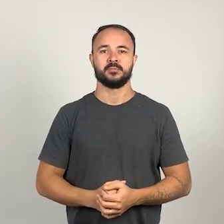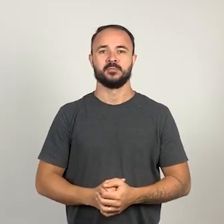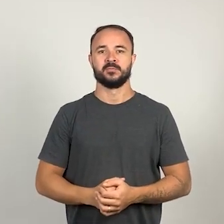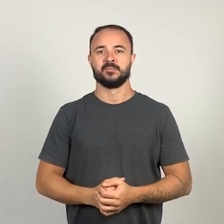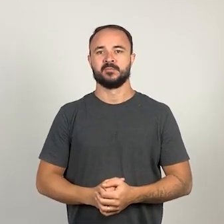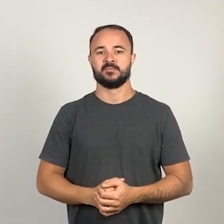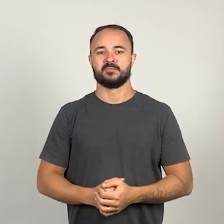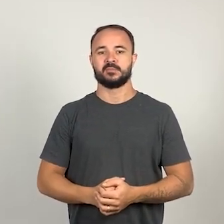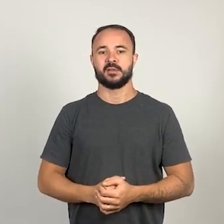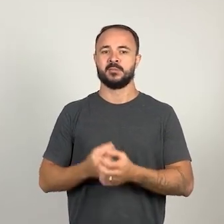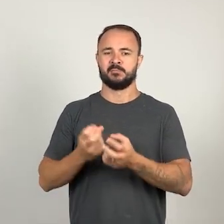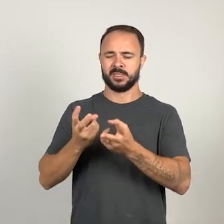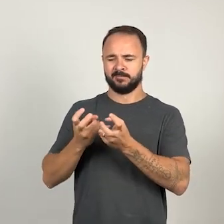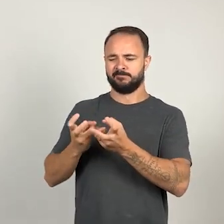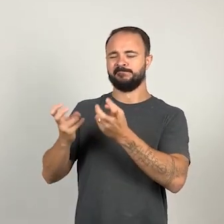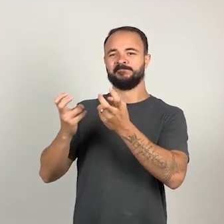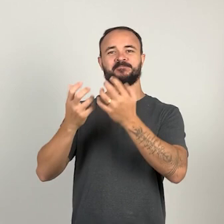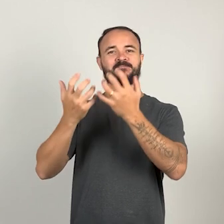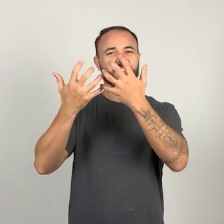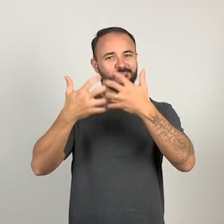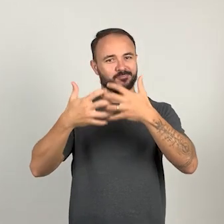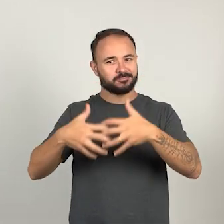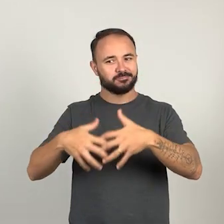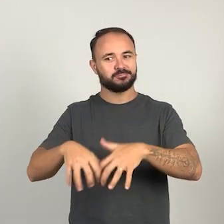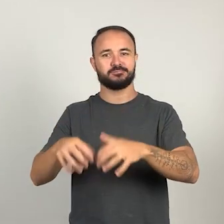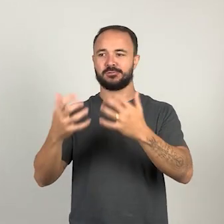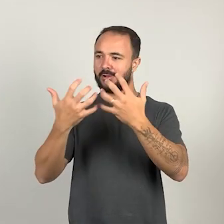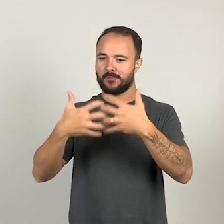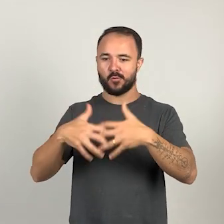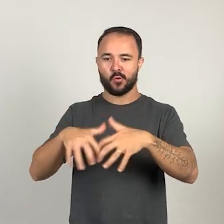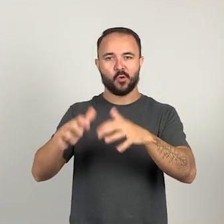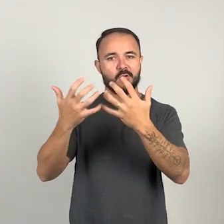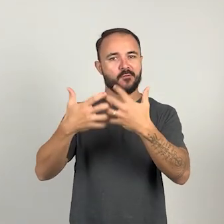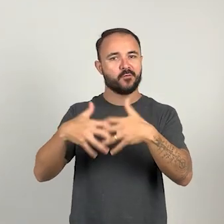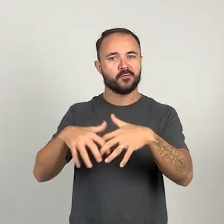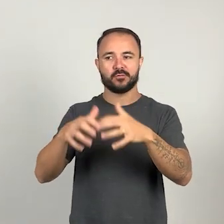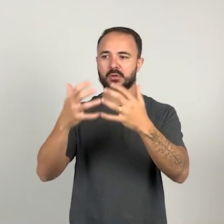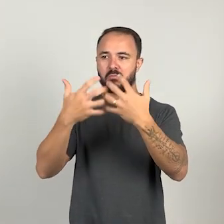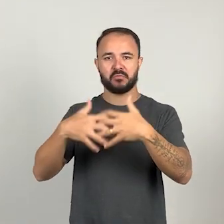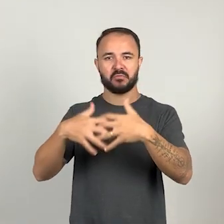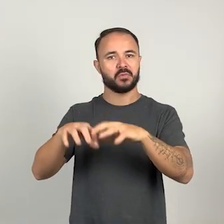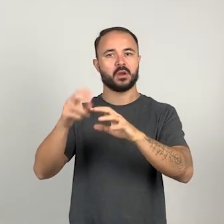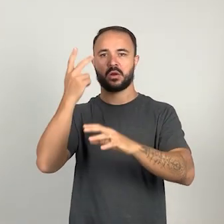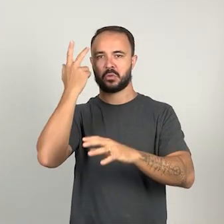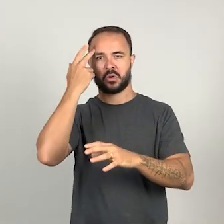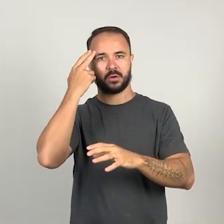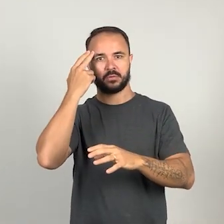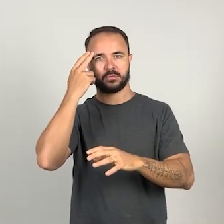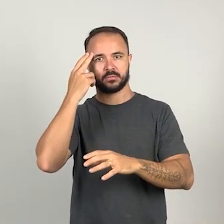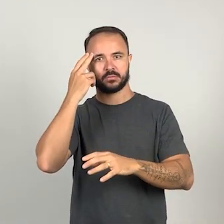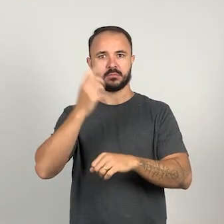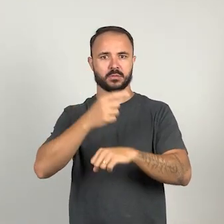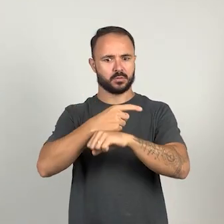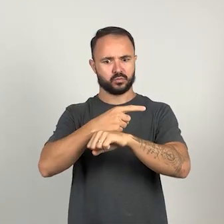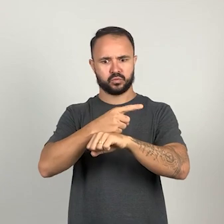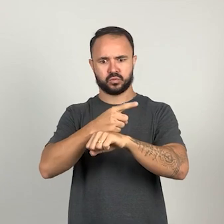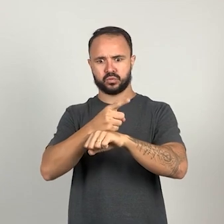E podemos ver que as engrenagens estão funcionando com uma movimentação a velocidade muito